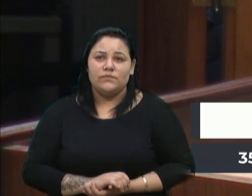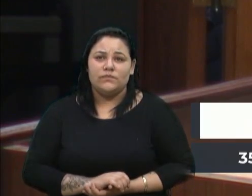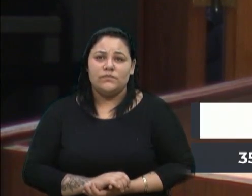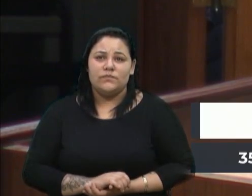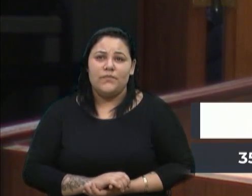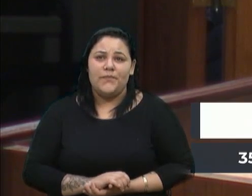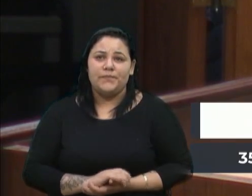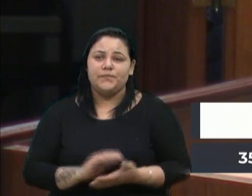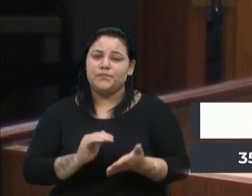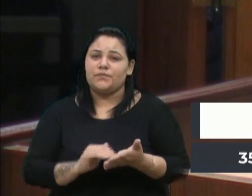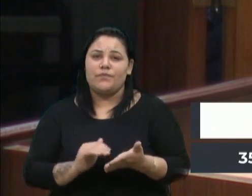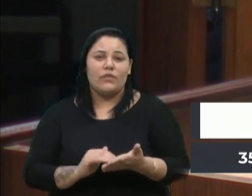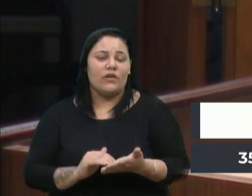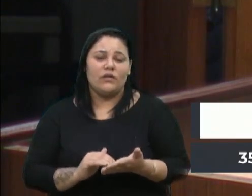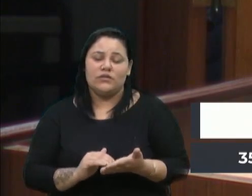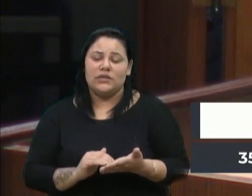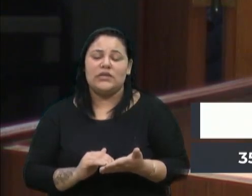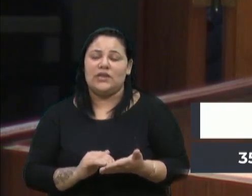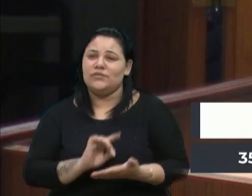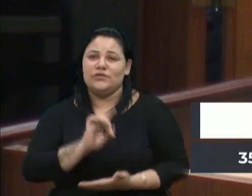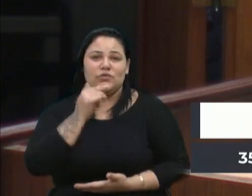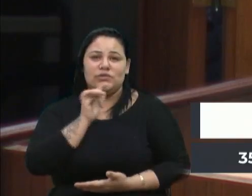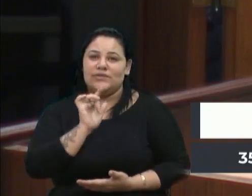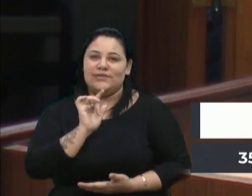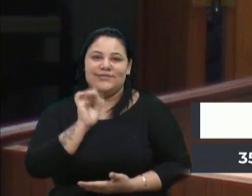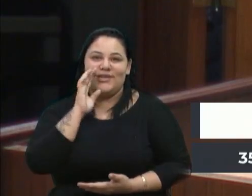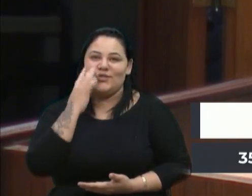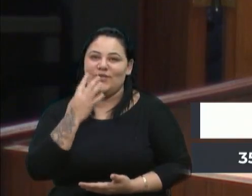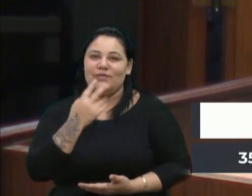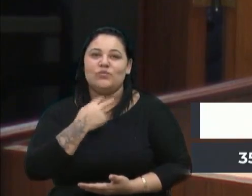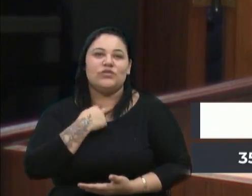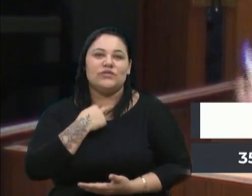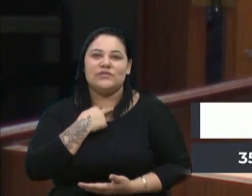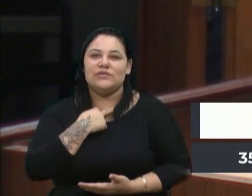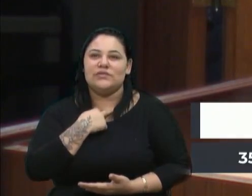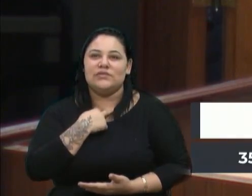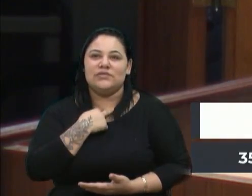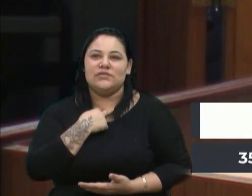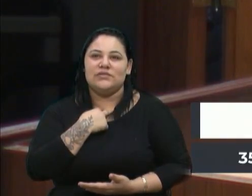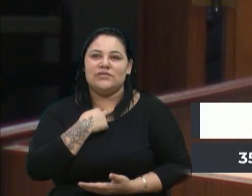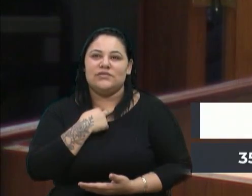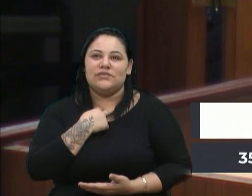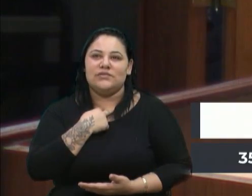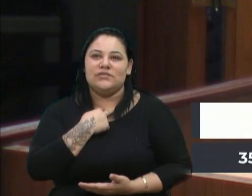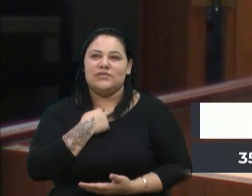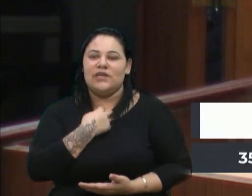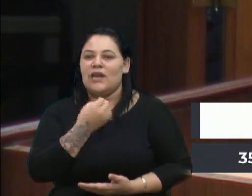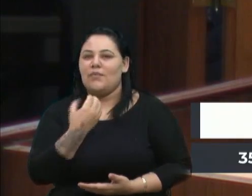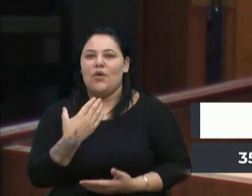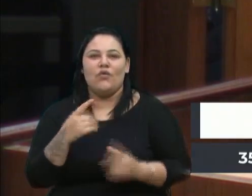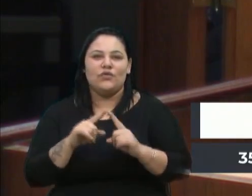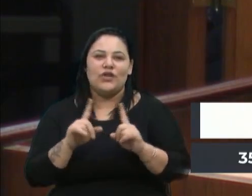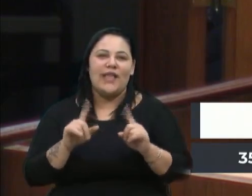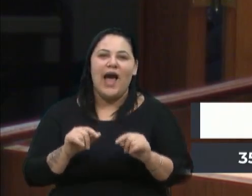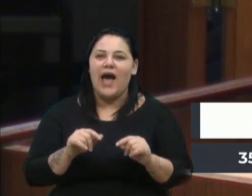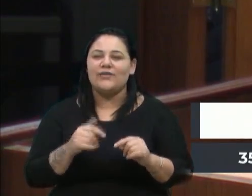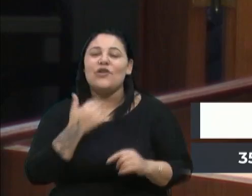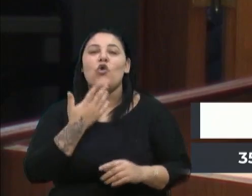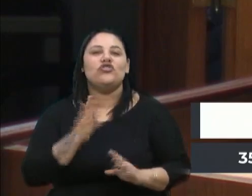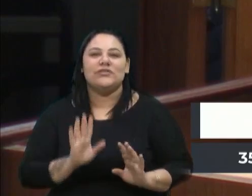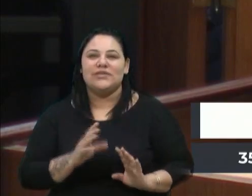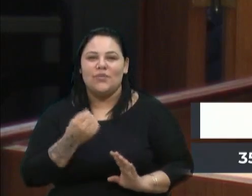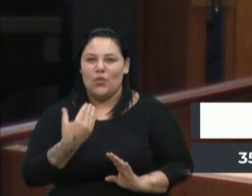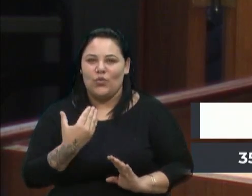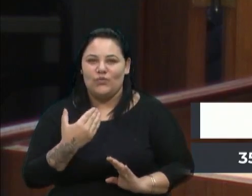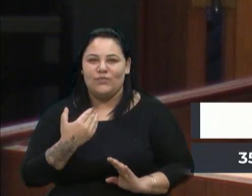não vai conseguir resolver. Não tem, mas ele é bom, ele é isso, não vai resolver. Então eu solicito que